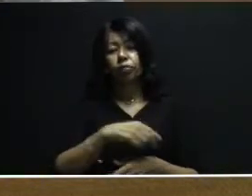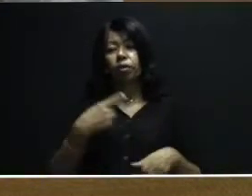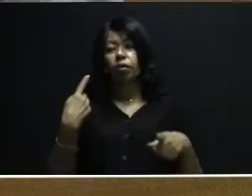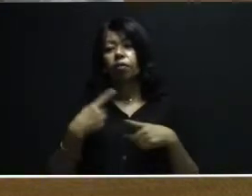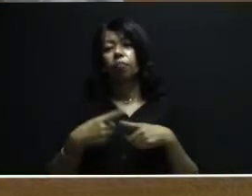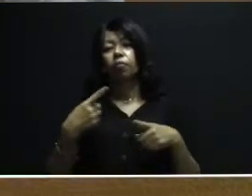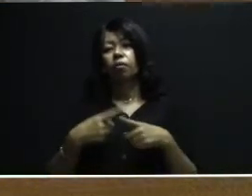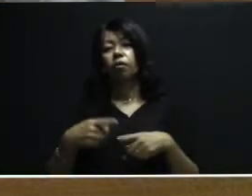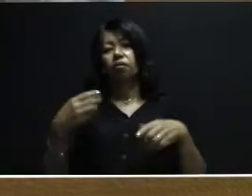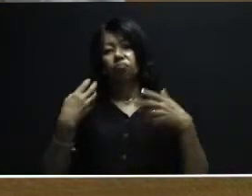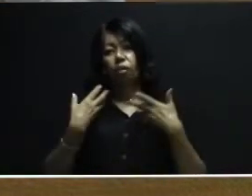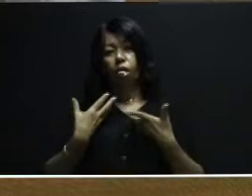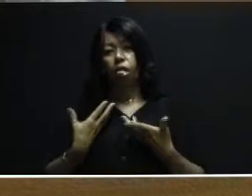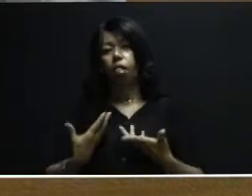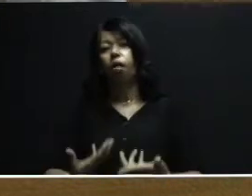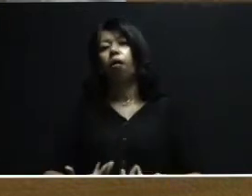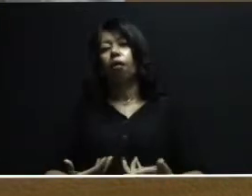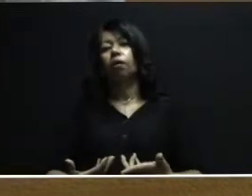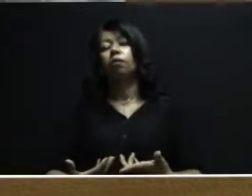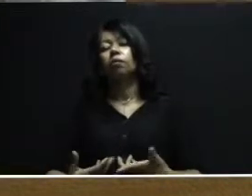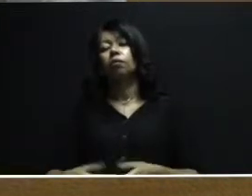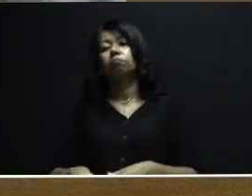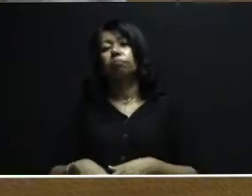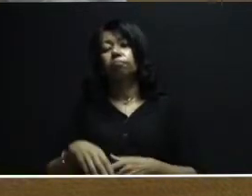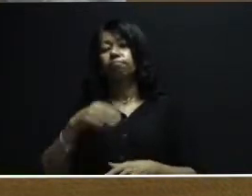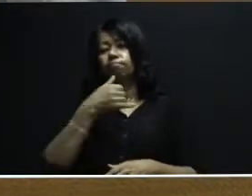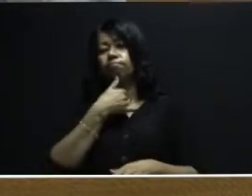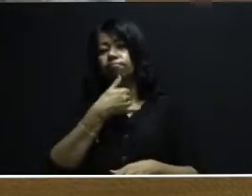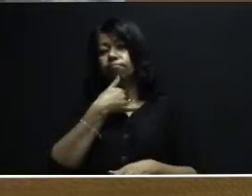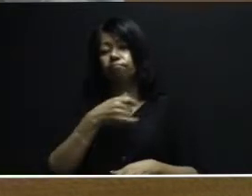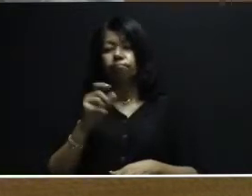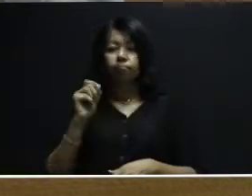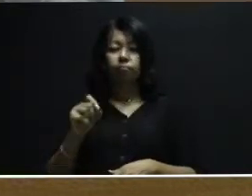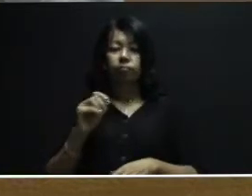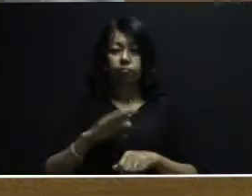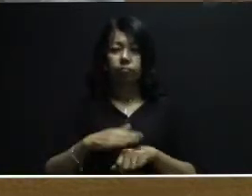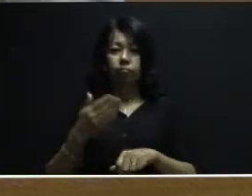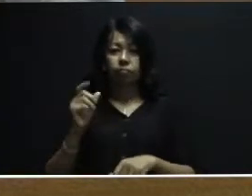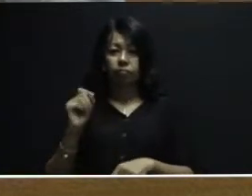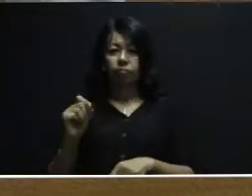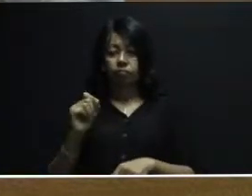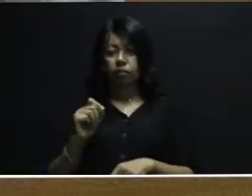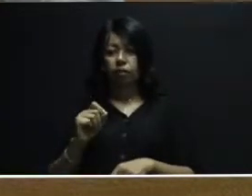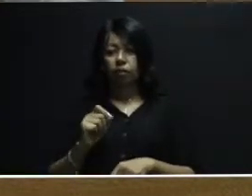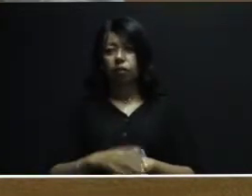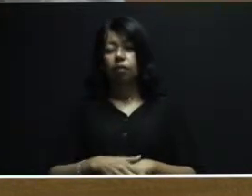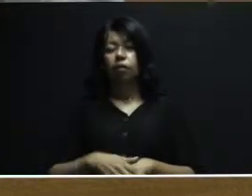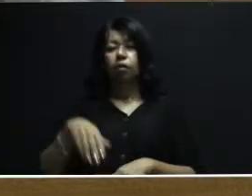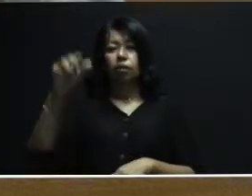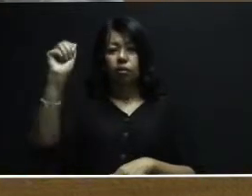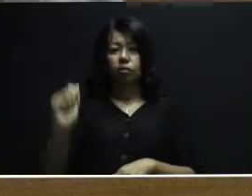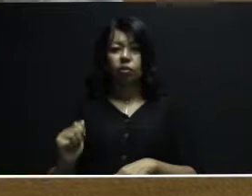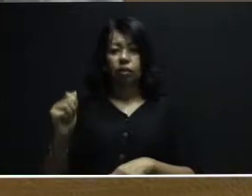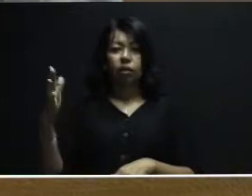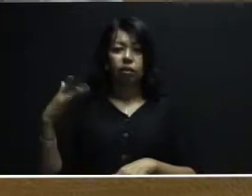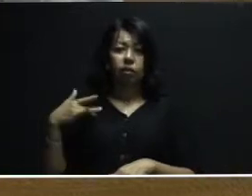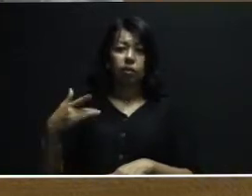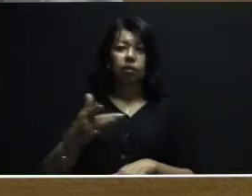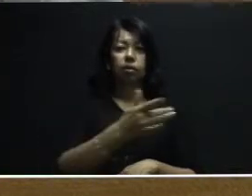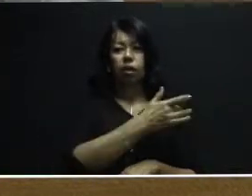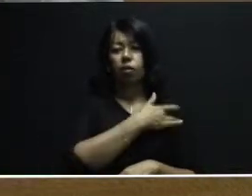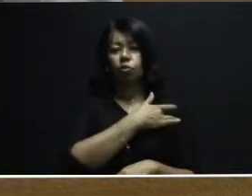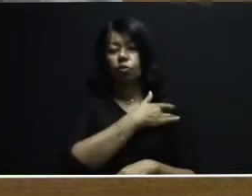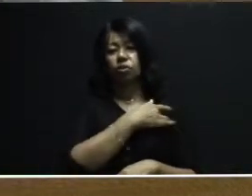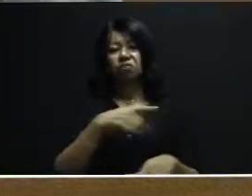física cansa. E eu lamento mais ainda para nossas autoridades da saúde,